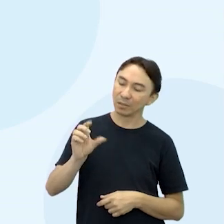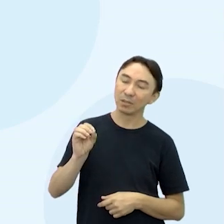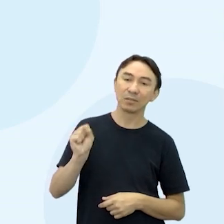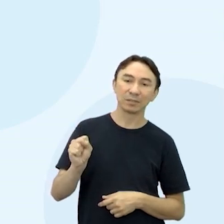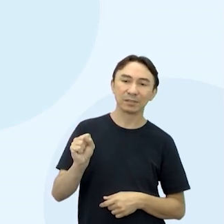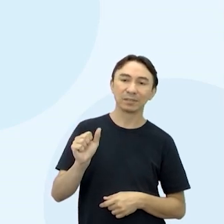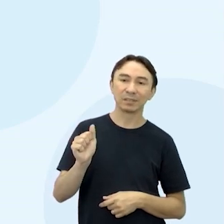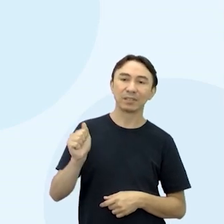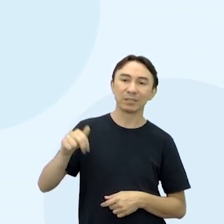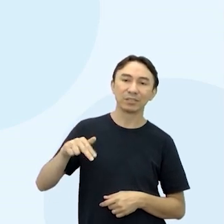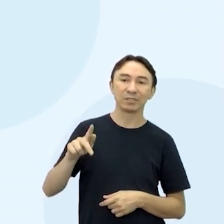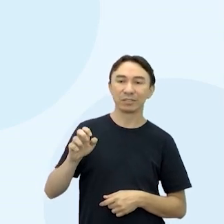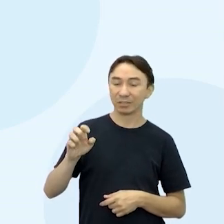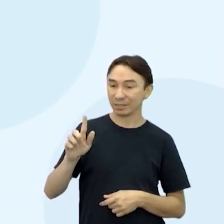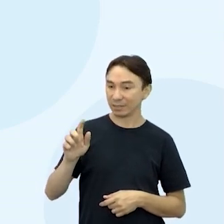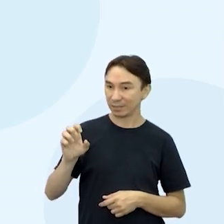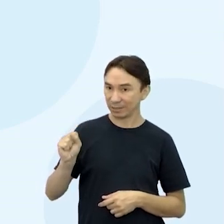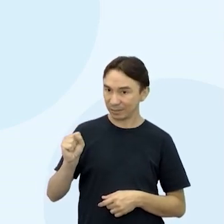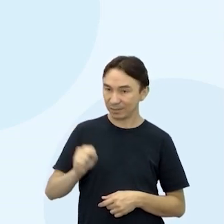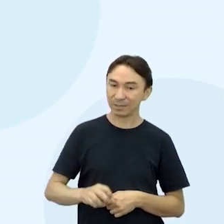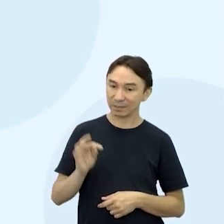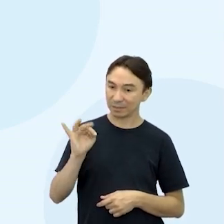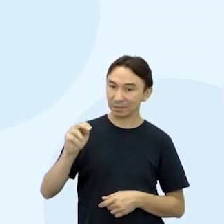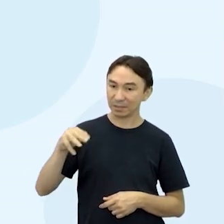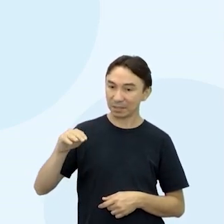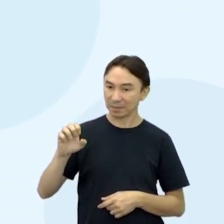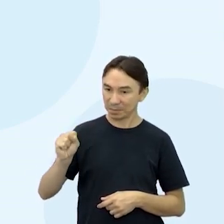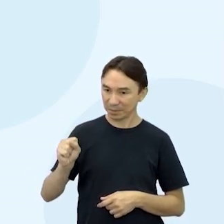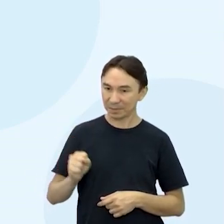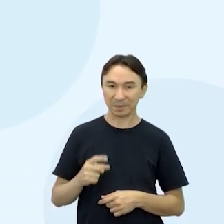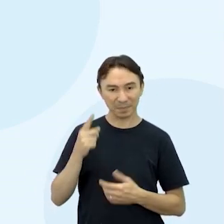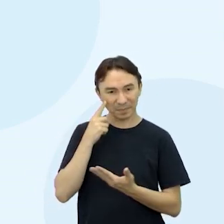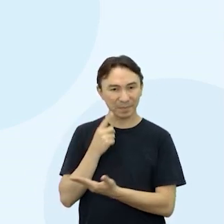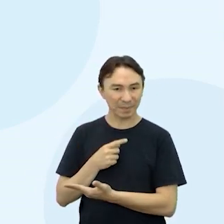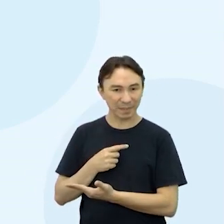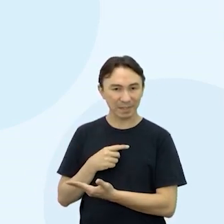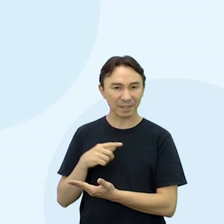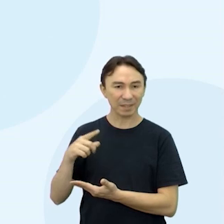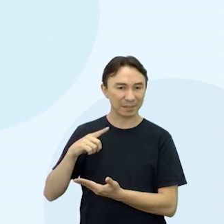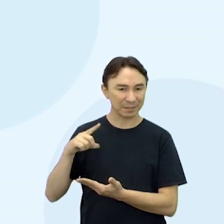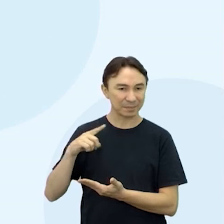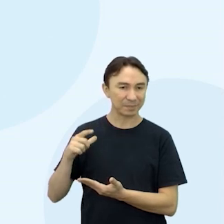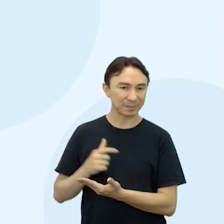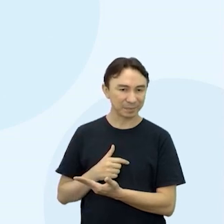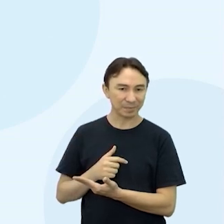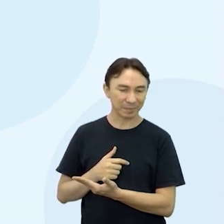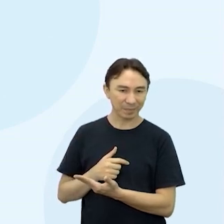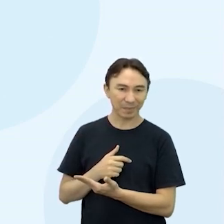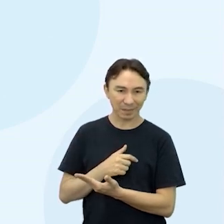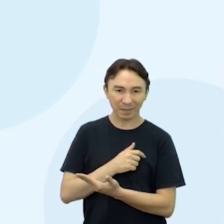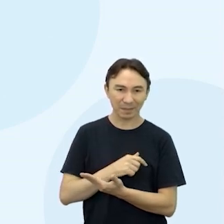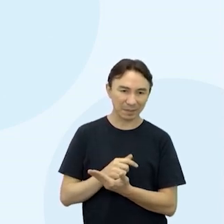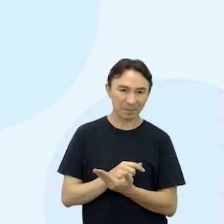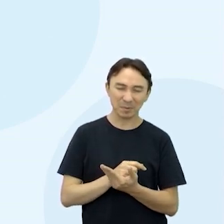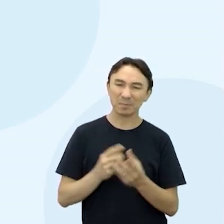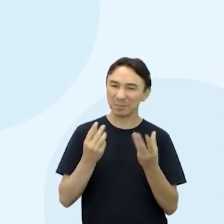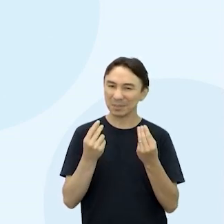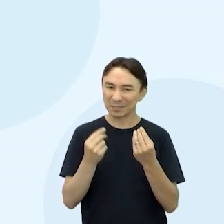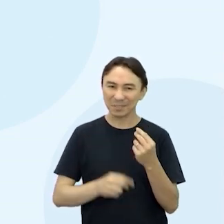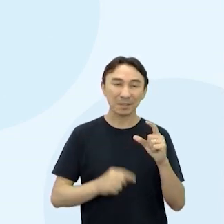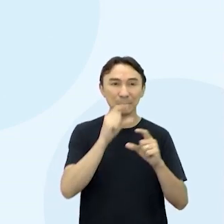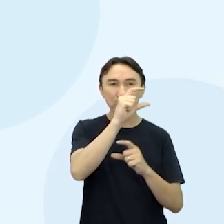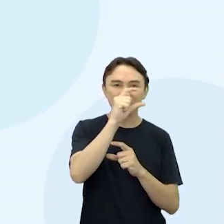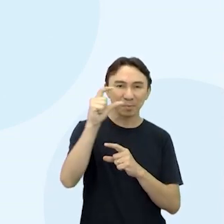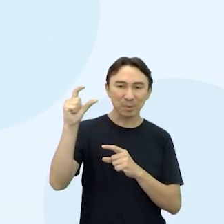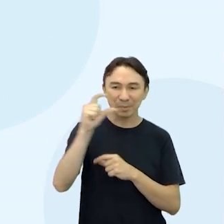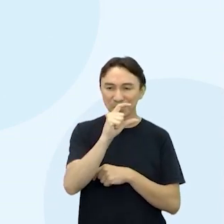olha, olha só, já começa a ver como as imagens, é tudo meio picotado, né? Então eu trabalho com a imagem, olha só, o jornal tal, ver como evoluiu tudo